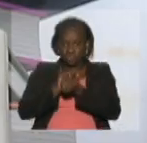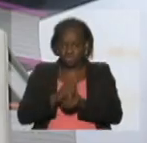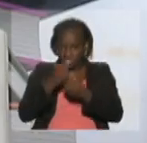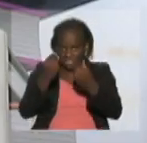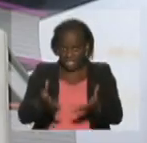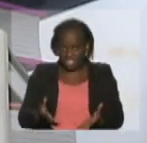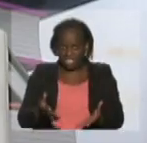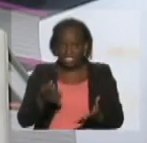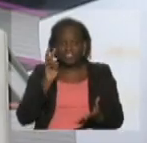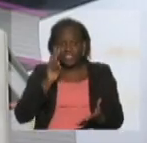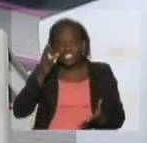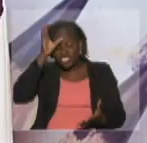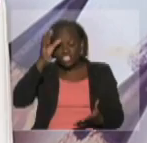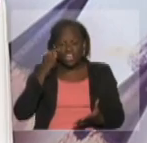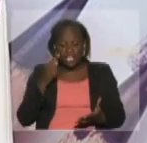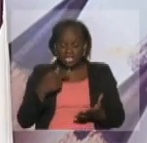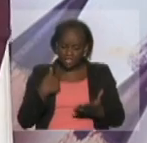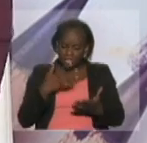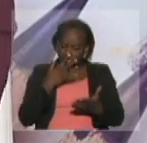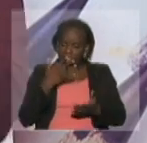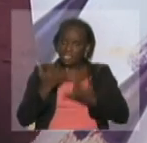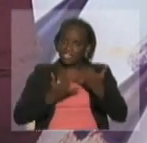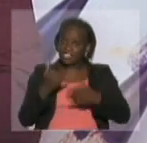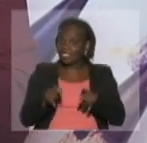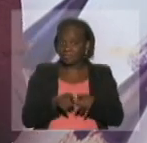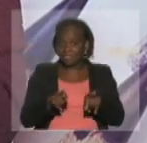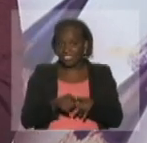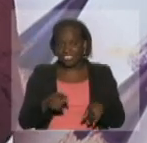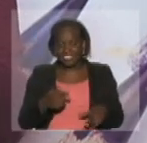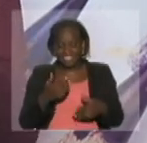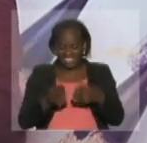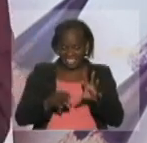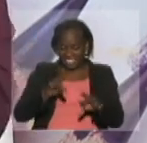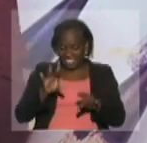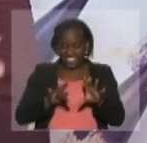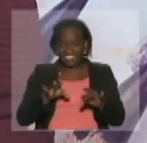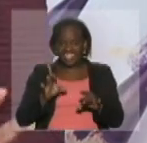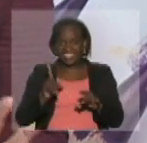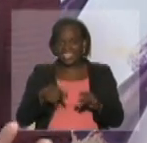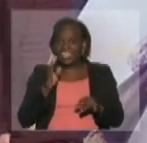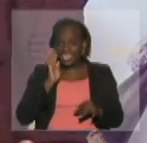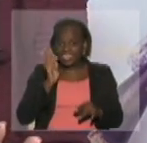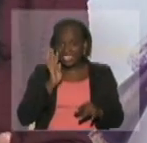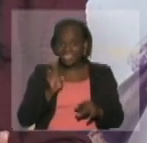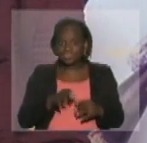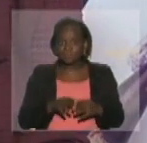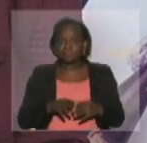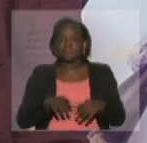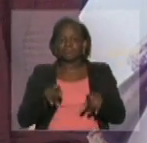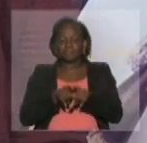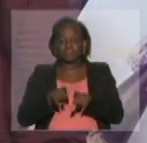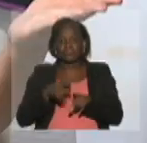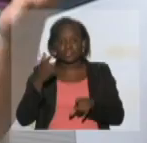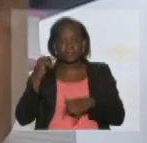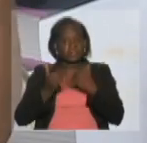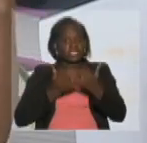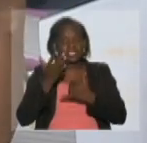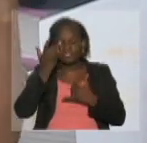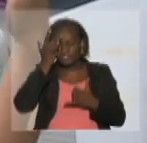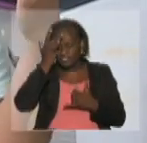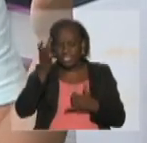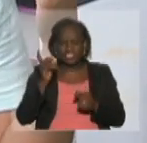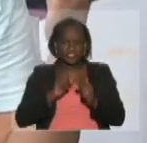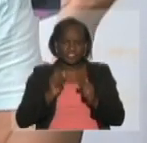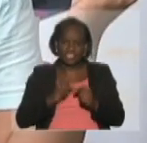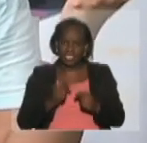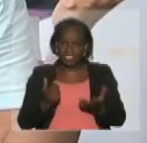fiquei, depois que eu dei para ele, aqui, tia, o que é? Eu fiquei também brincando com aquele negócio. Quer dizer, é um troço legal, né? É outro brinquedo que é